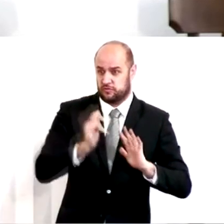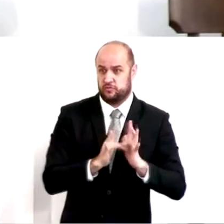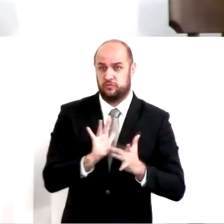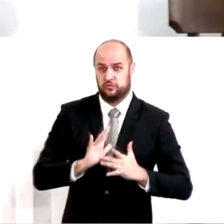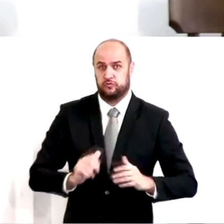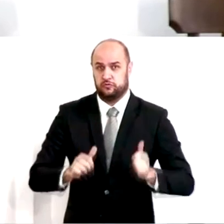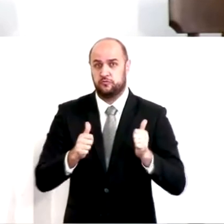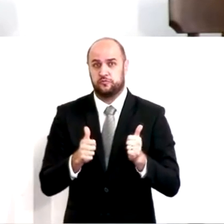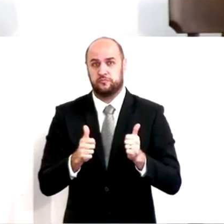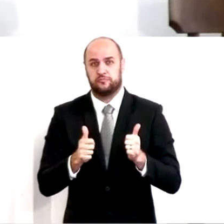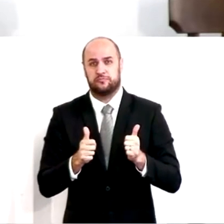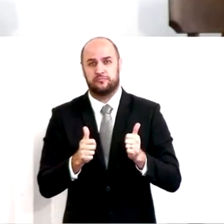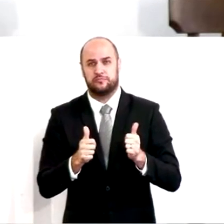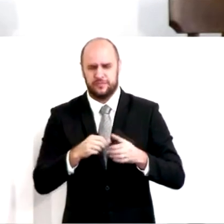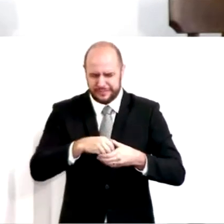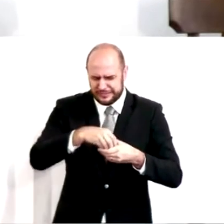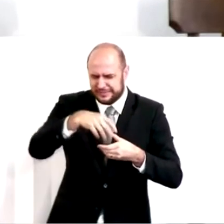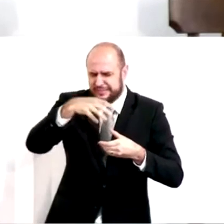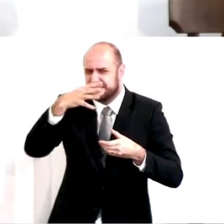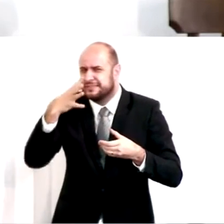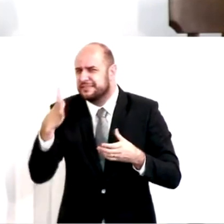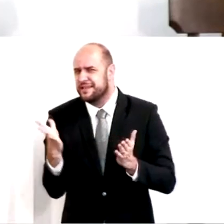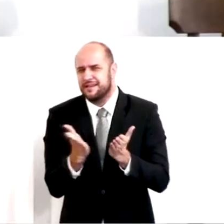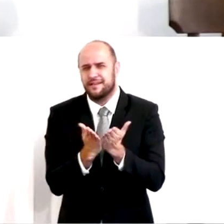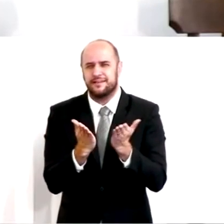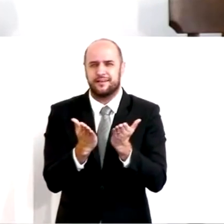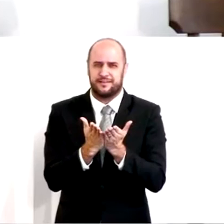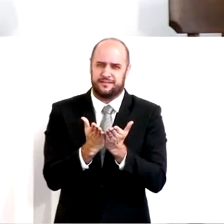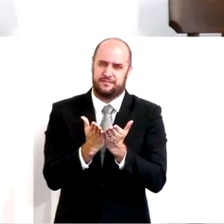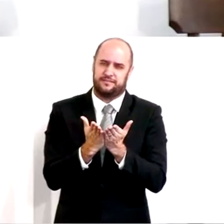Cristo, a essência do cristianismo